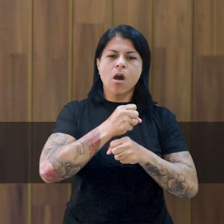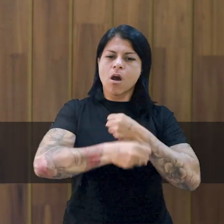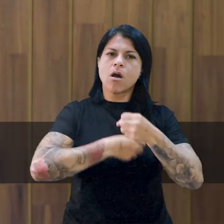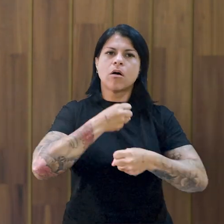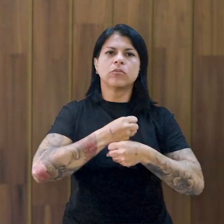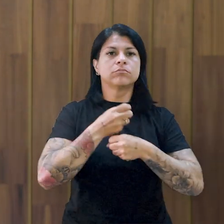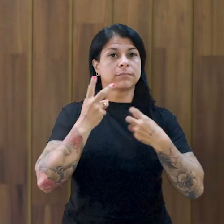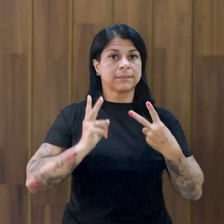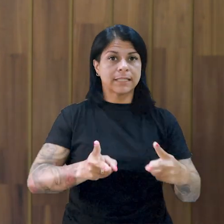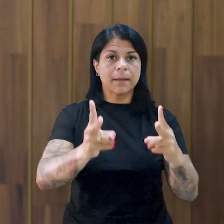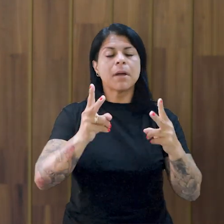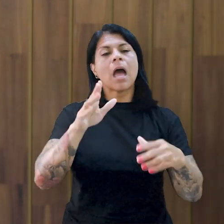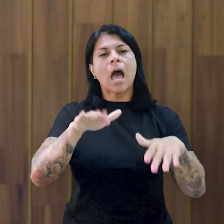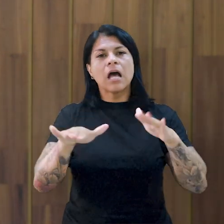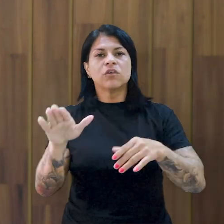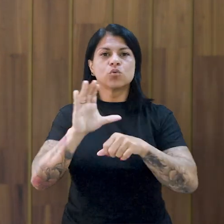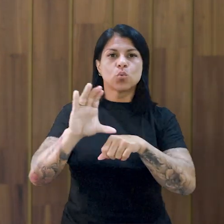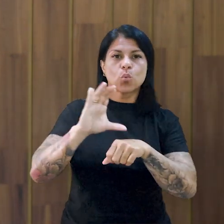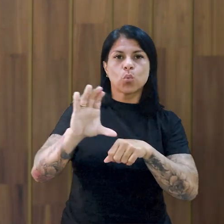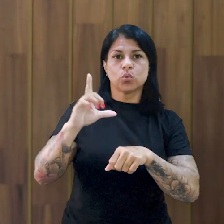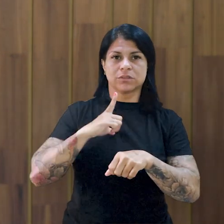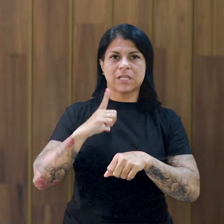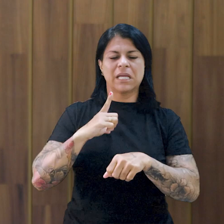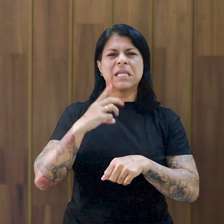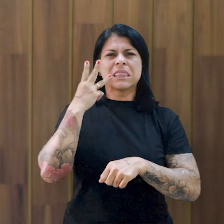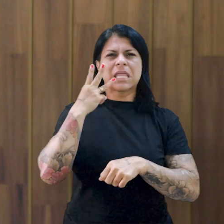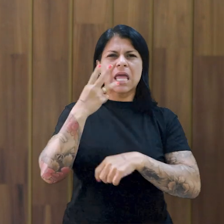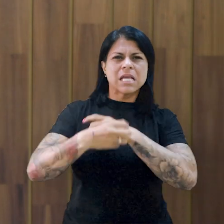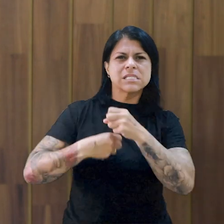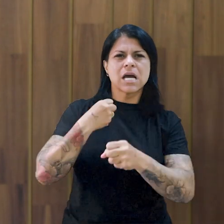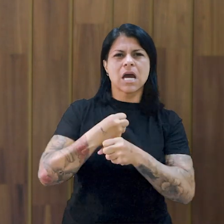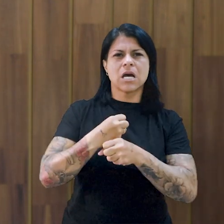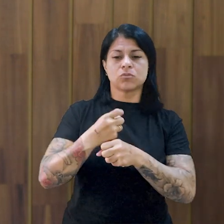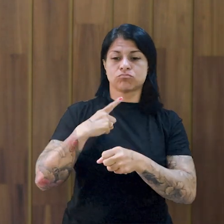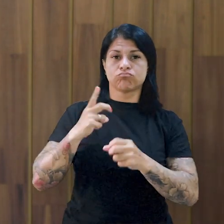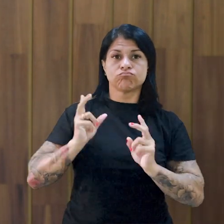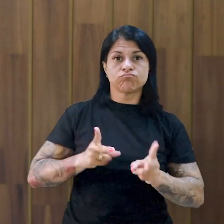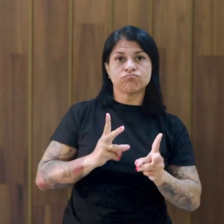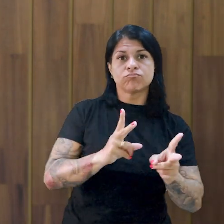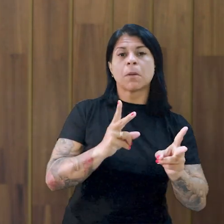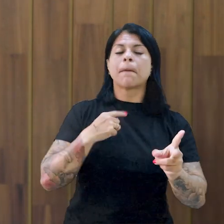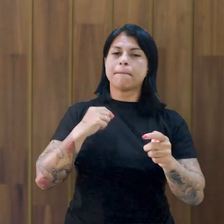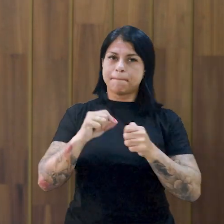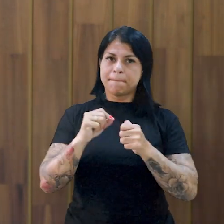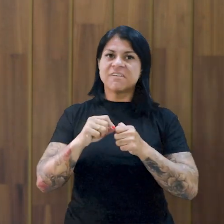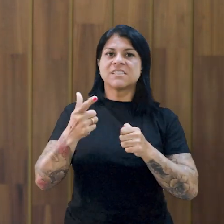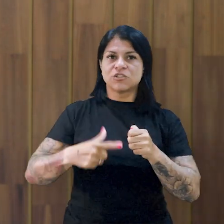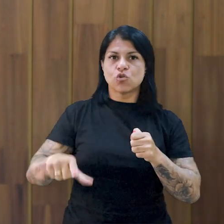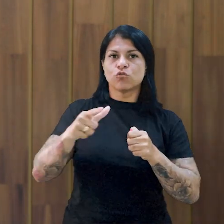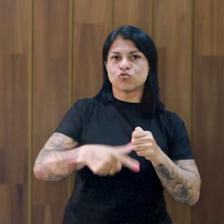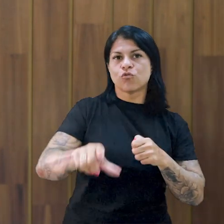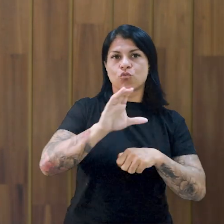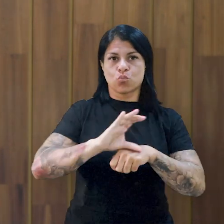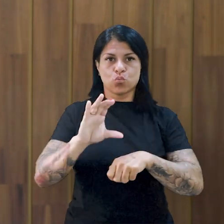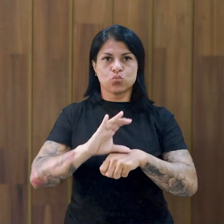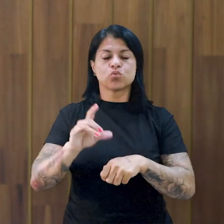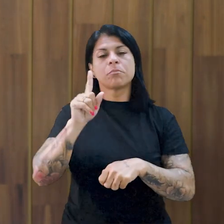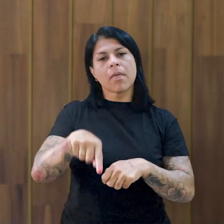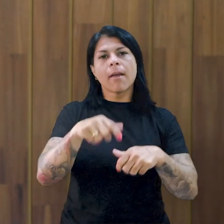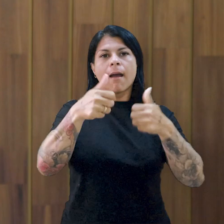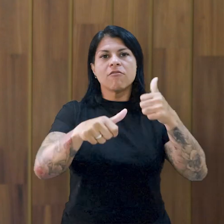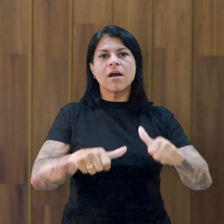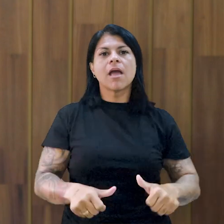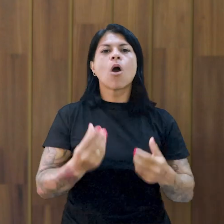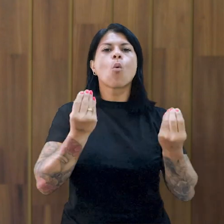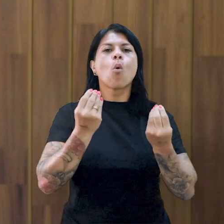né? Nem todos os cursos participam todo ano. Ele é um exame trienal, significa que os cursos passam de 3 em 3 anos por ele. E ele serve para